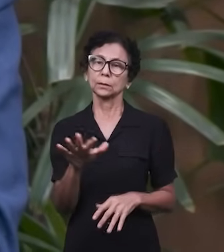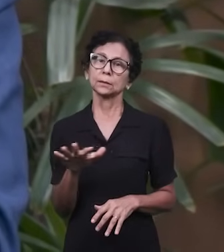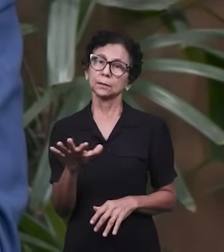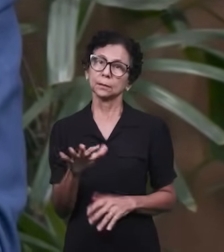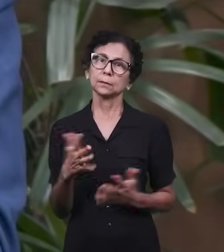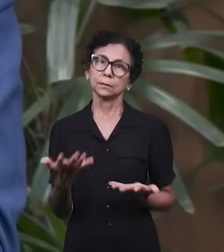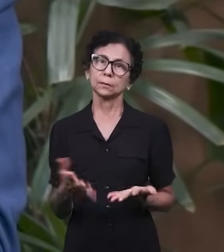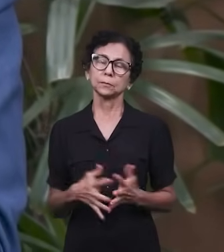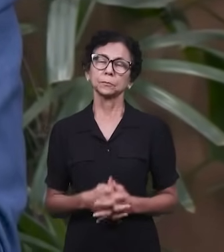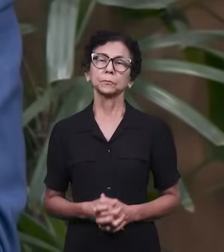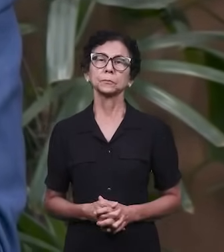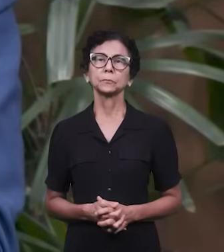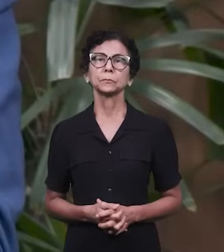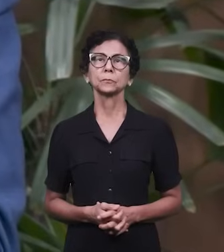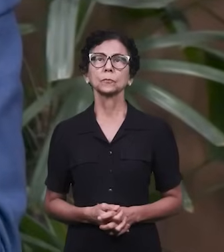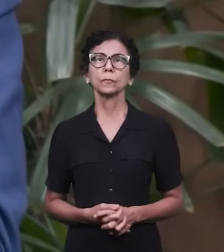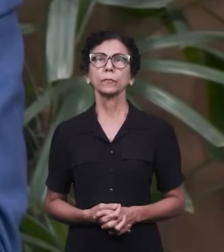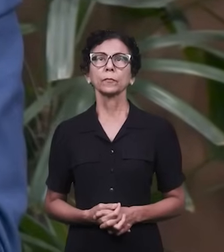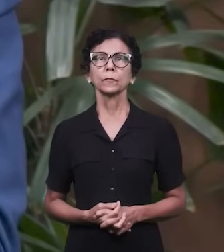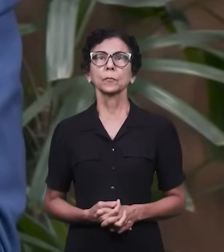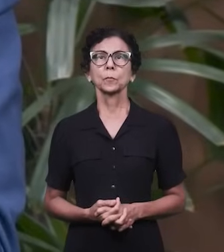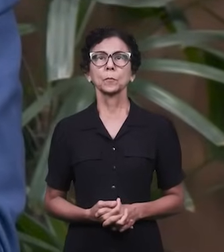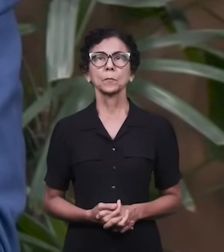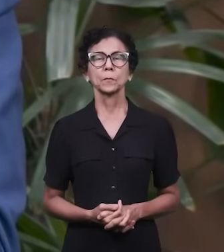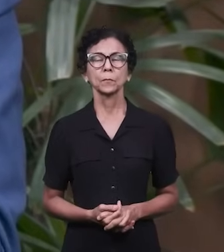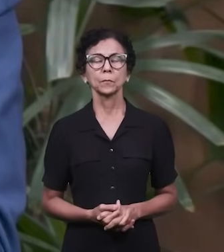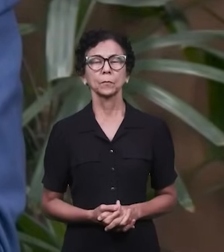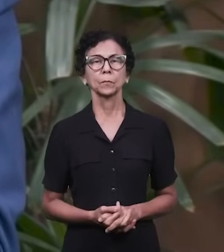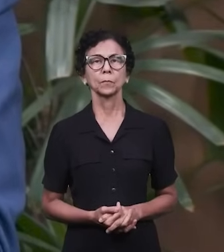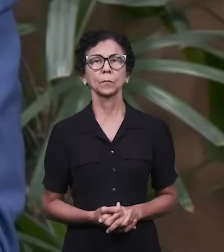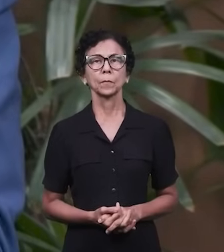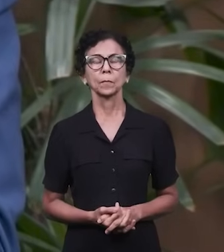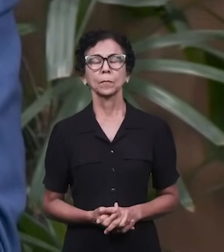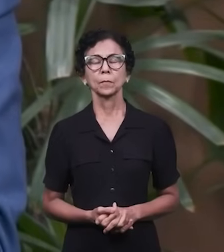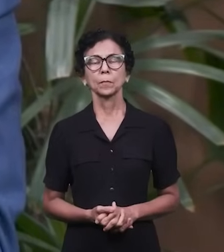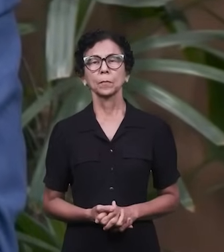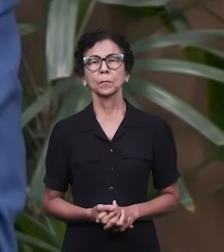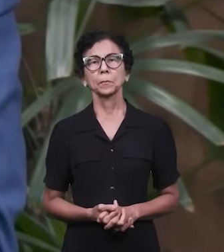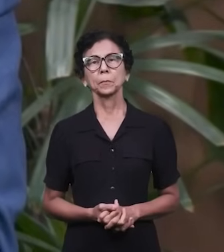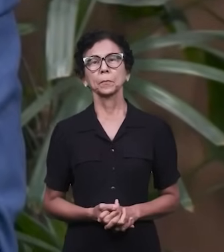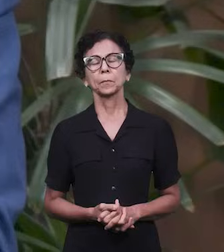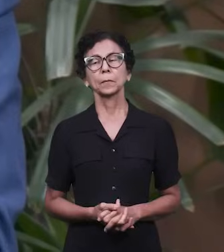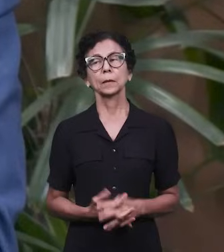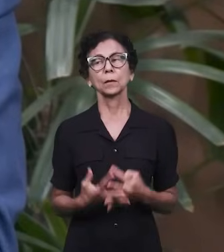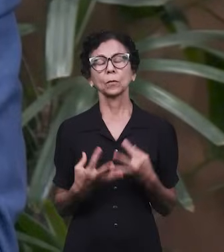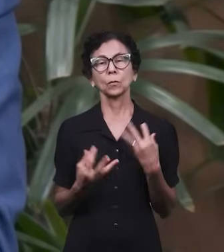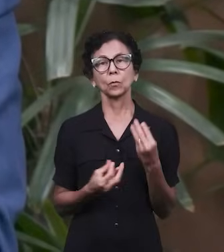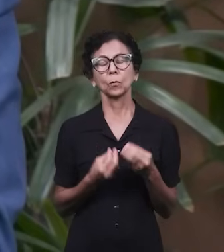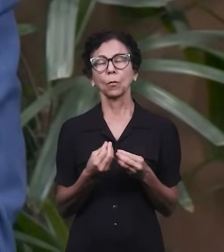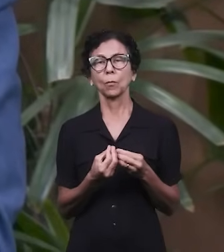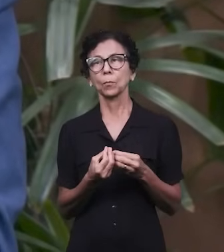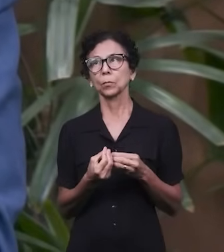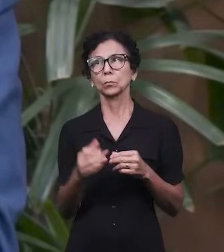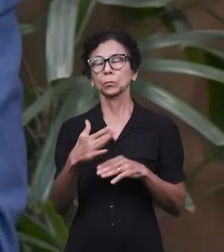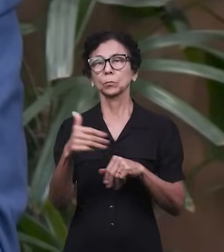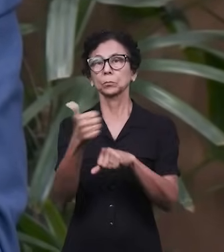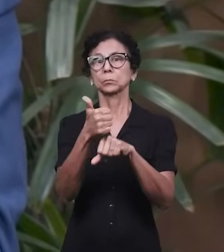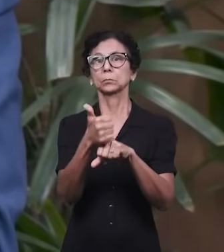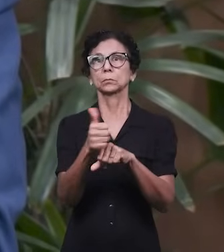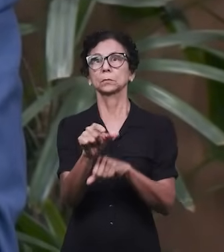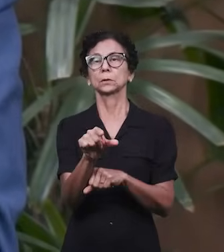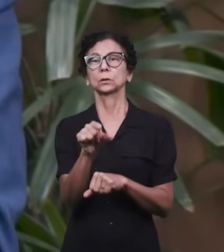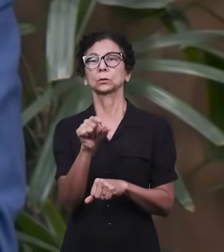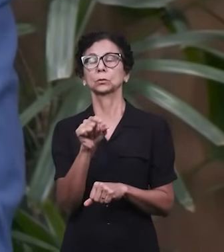Então, a condução da profissão, a forma que nós temos que introduzir os nossos